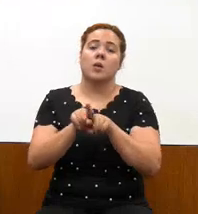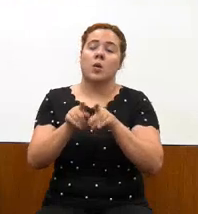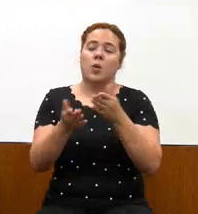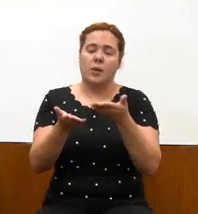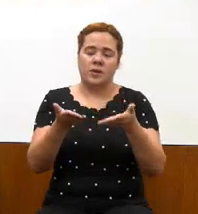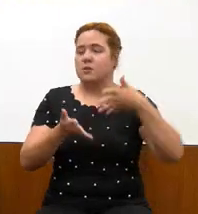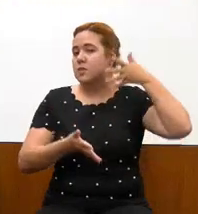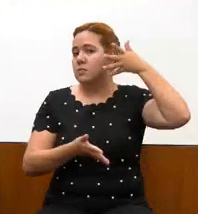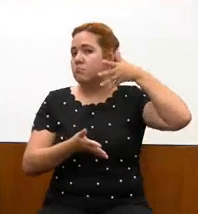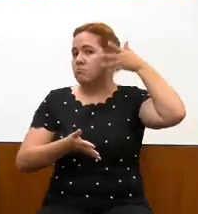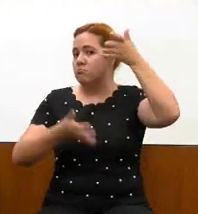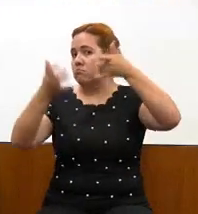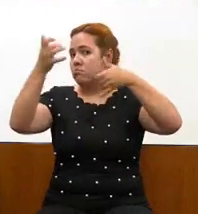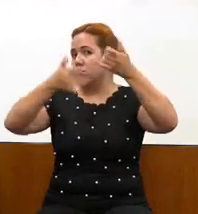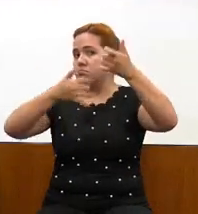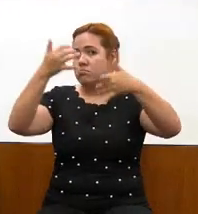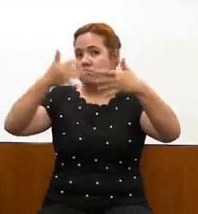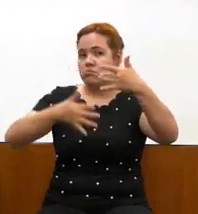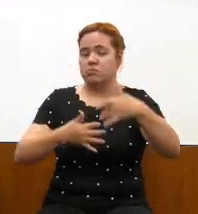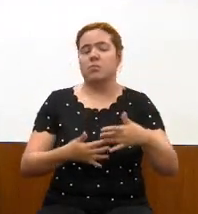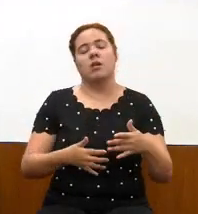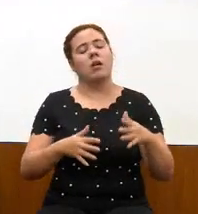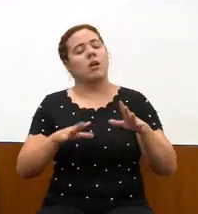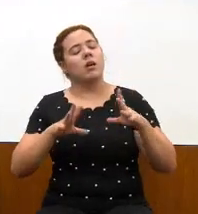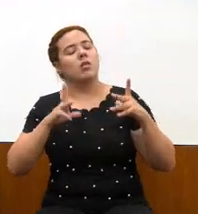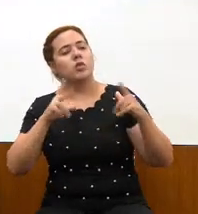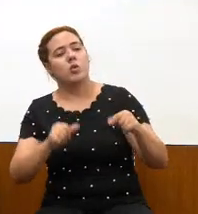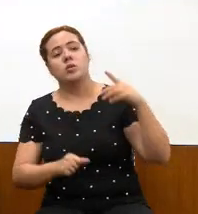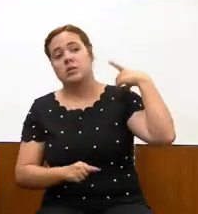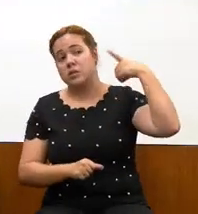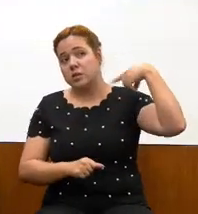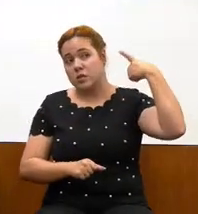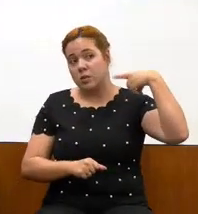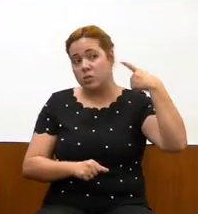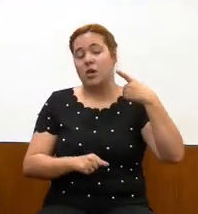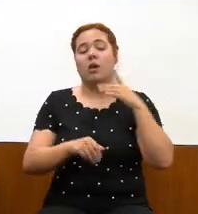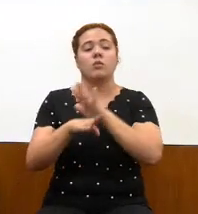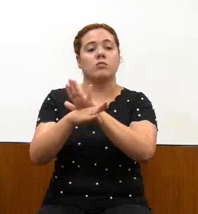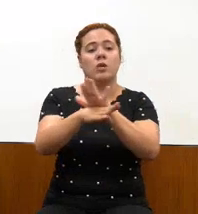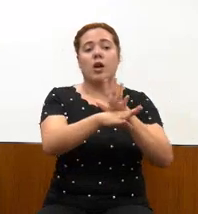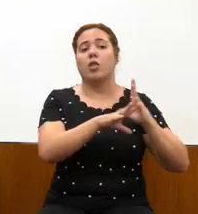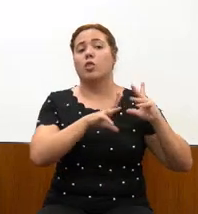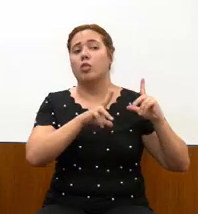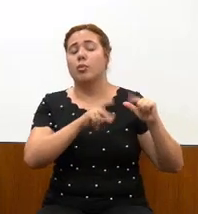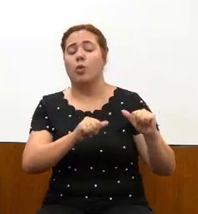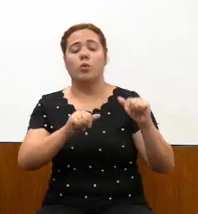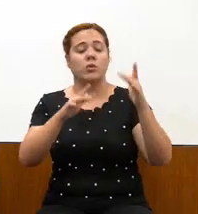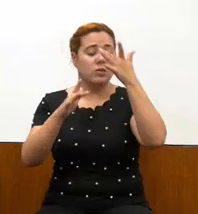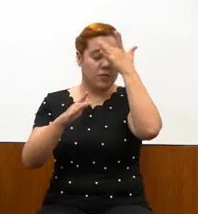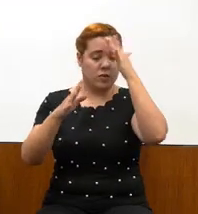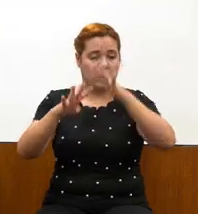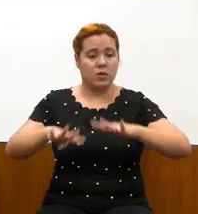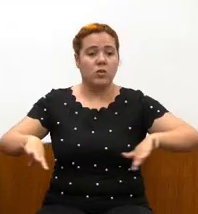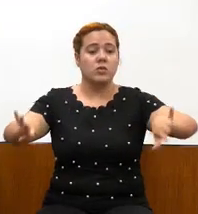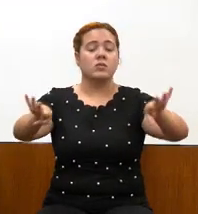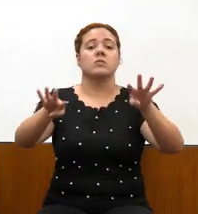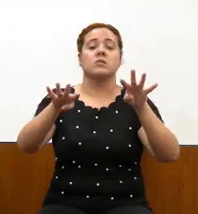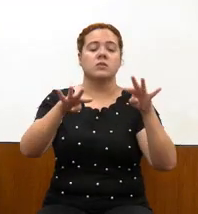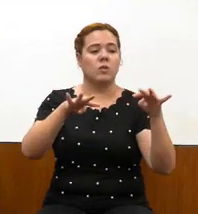iniciais. Prezados colegas deputados, assessores, colaboradores, convidados e público que nos assiste pela TV